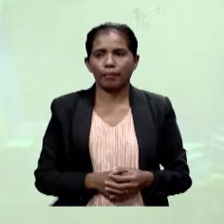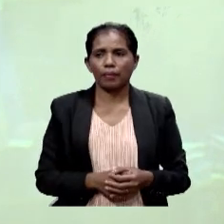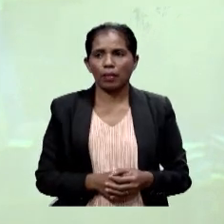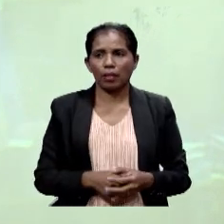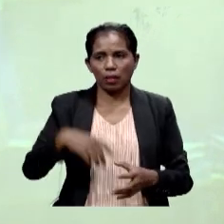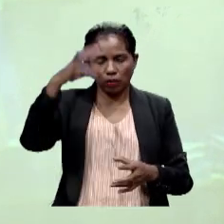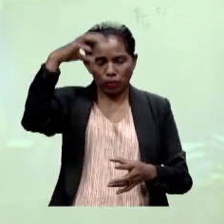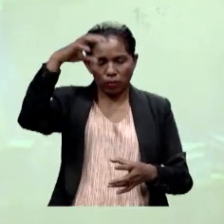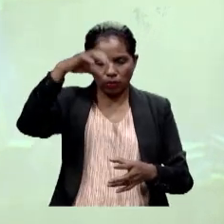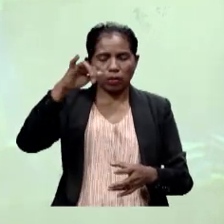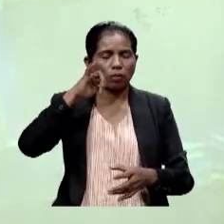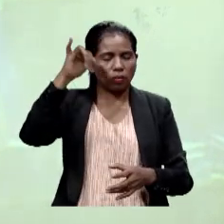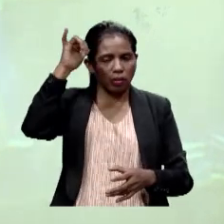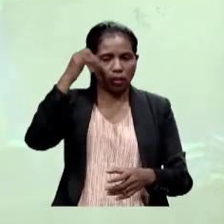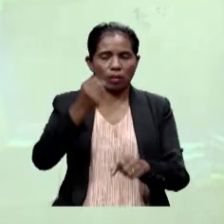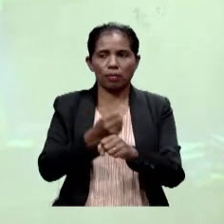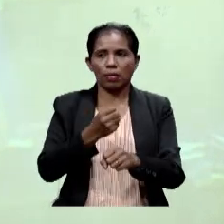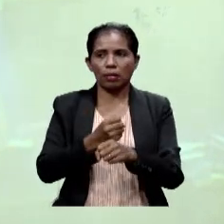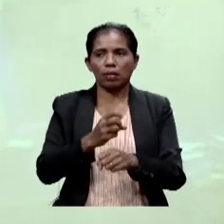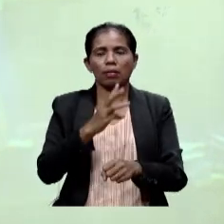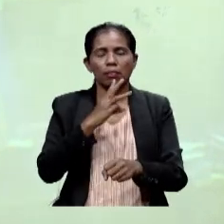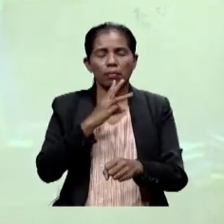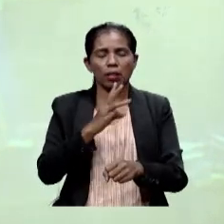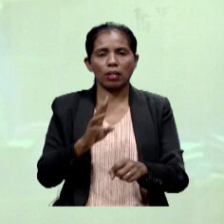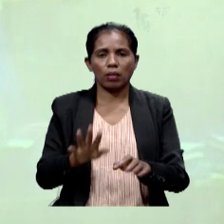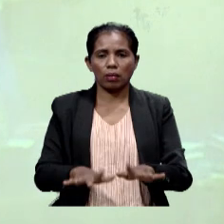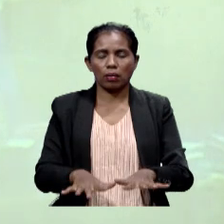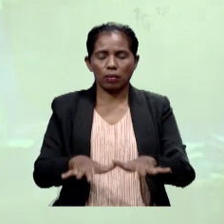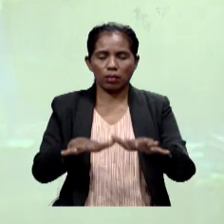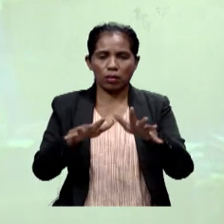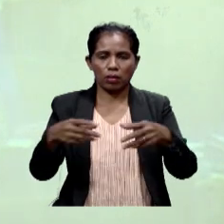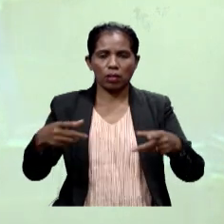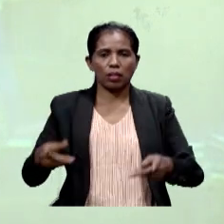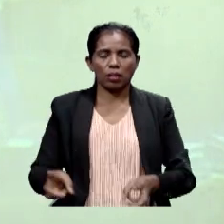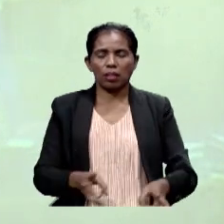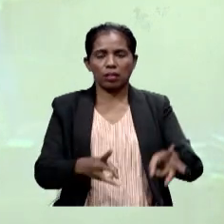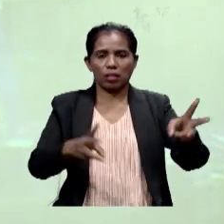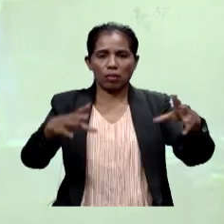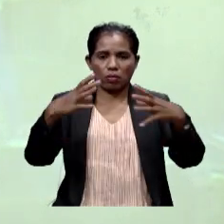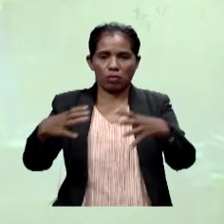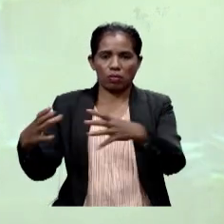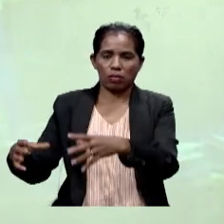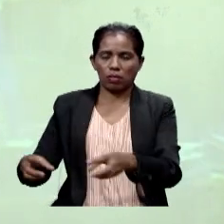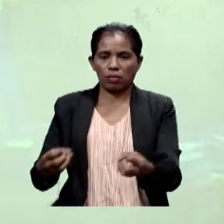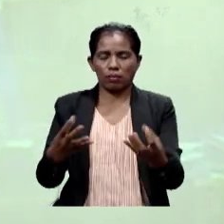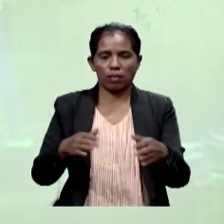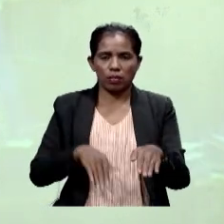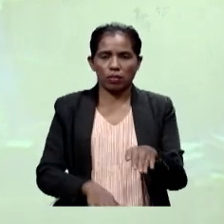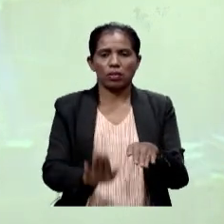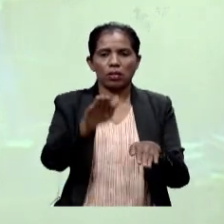Udan, José Macas, B, começa a estrada coaxira, nebema,